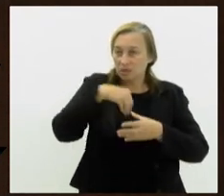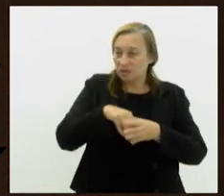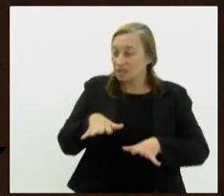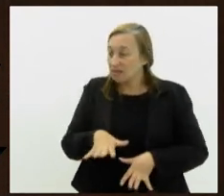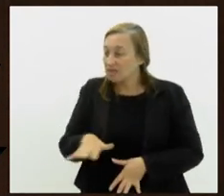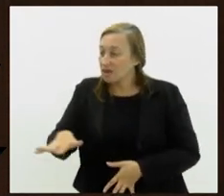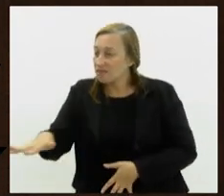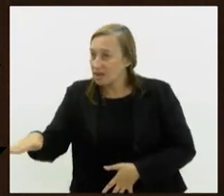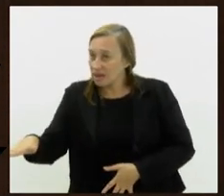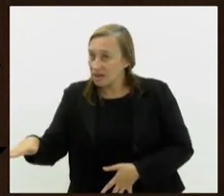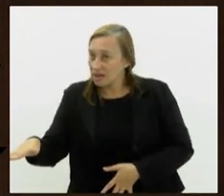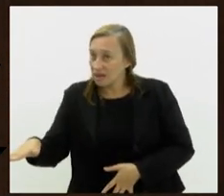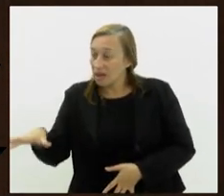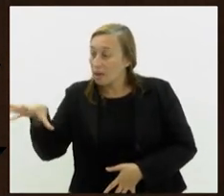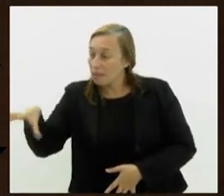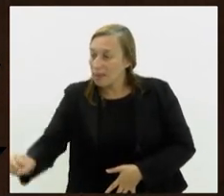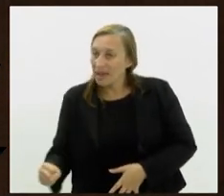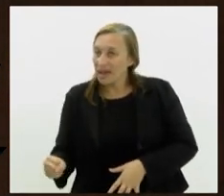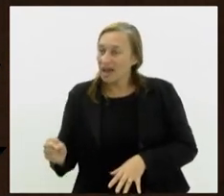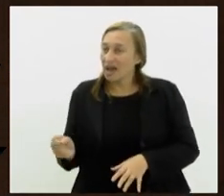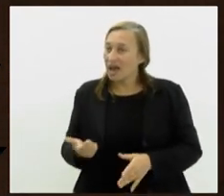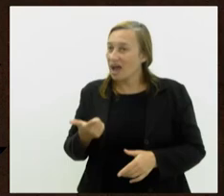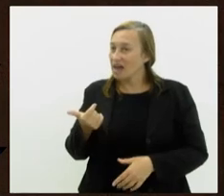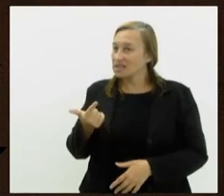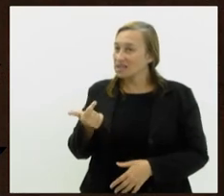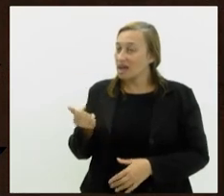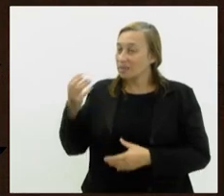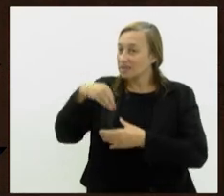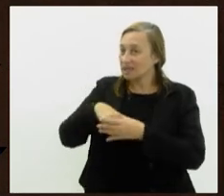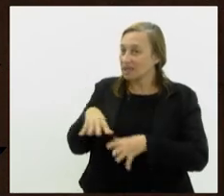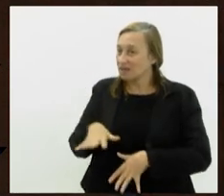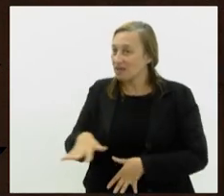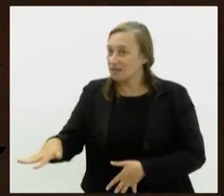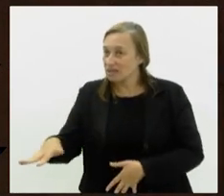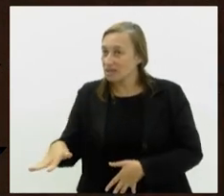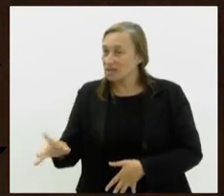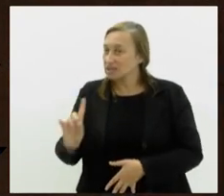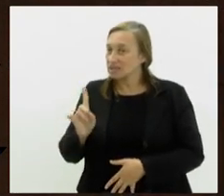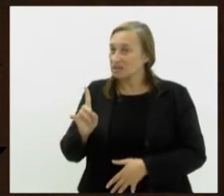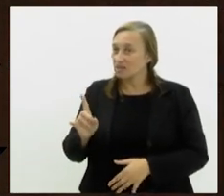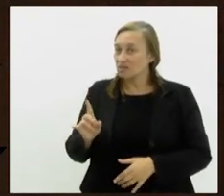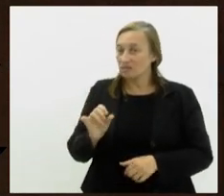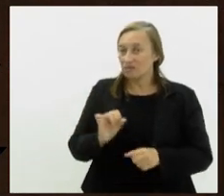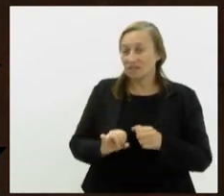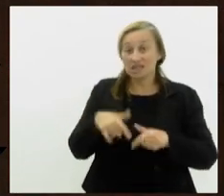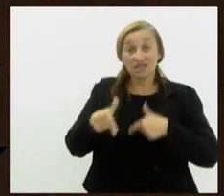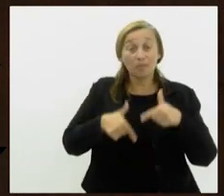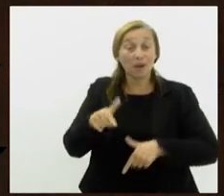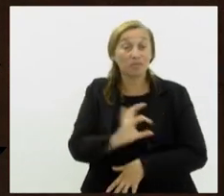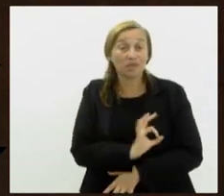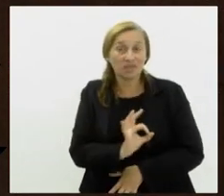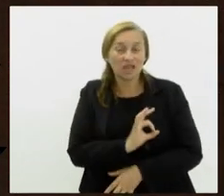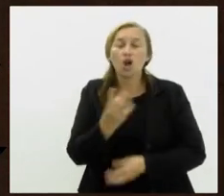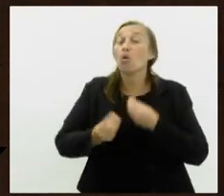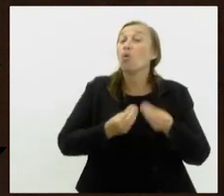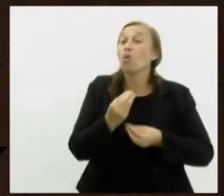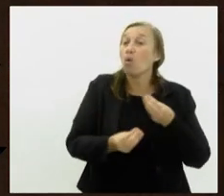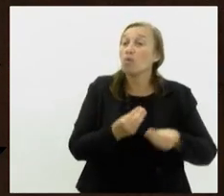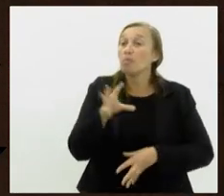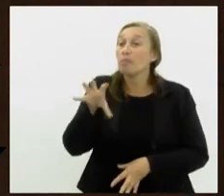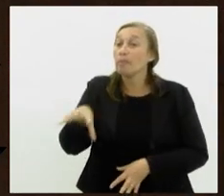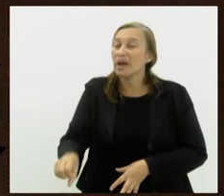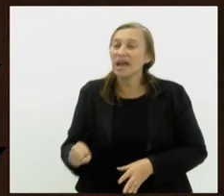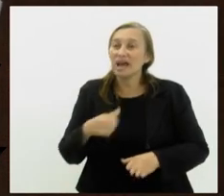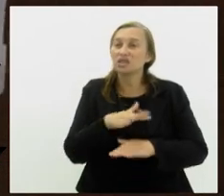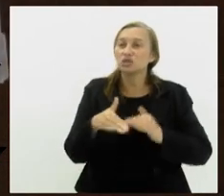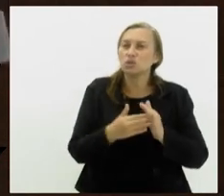Como nós vamos fazer para pegar os fuzis dentro das comunidades sem fazer a operação? Como nós vamos fazer para pegar toda